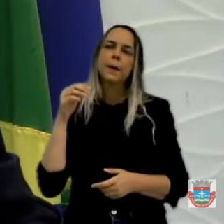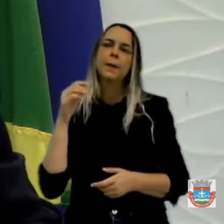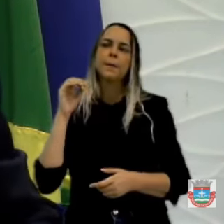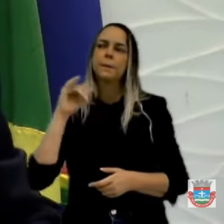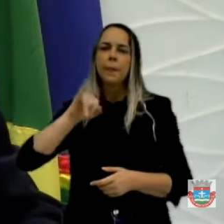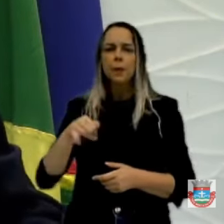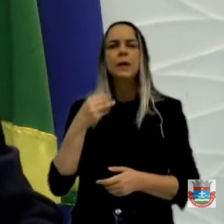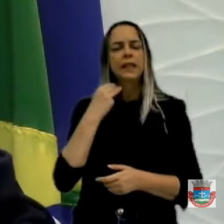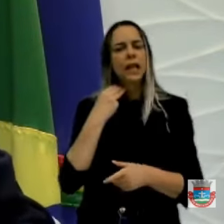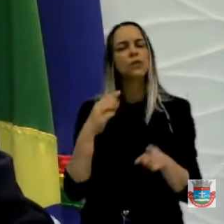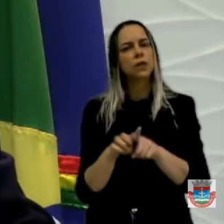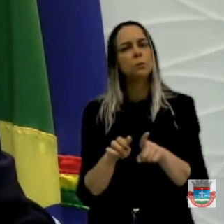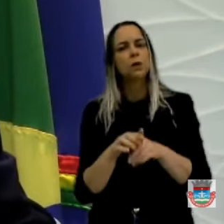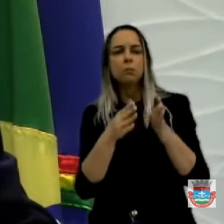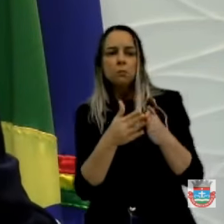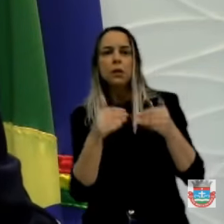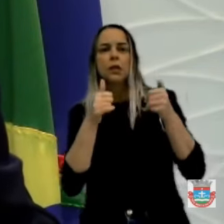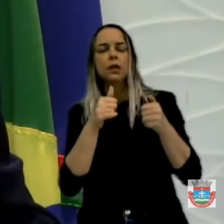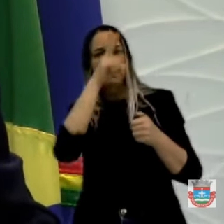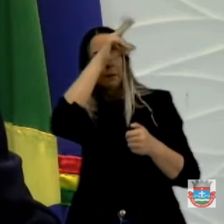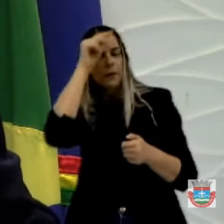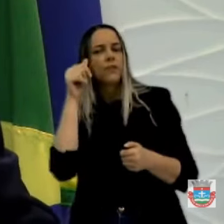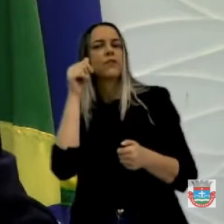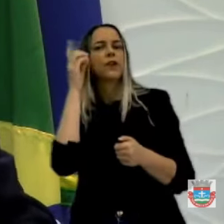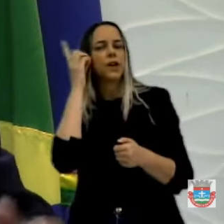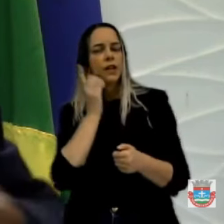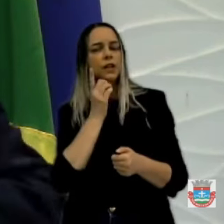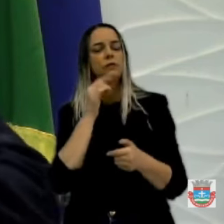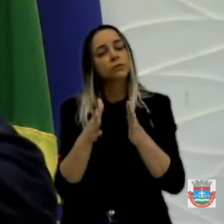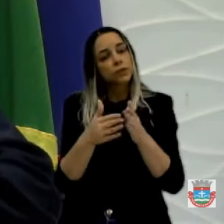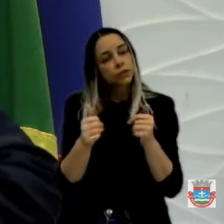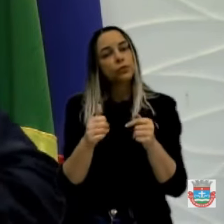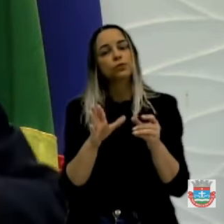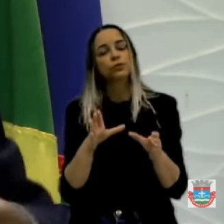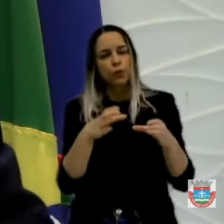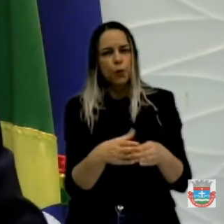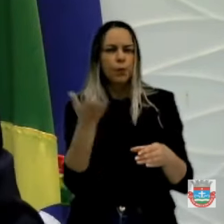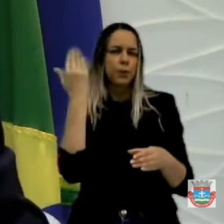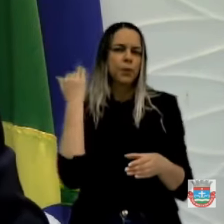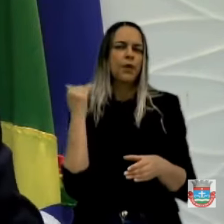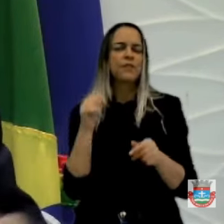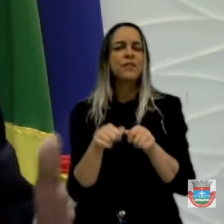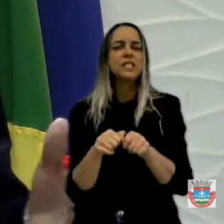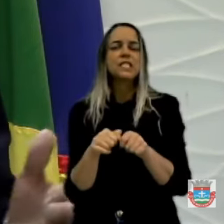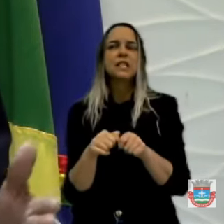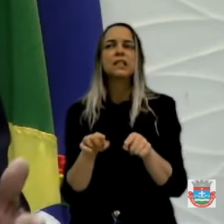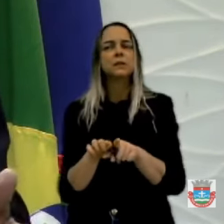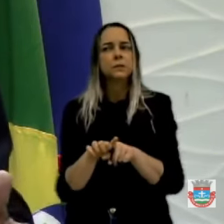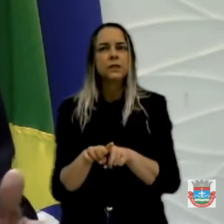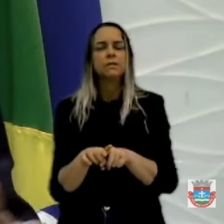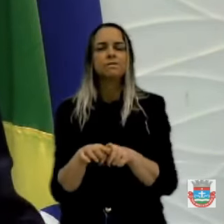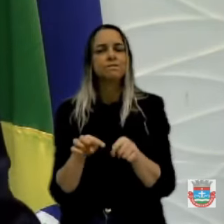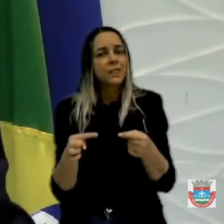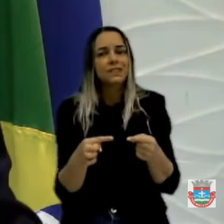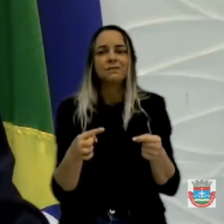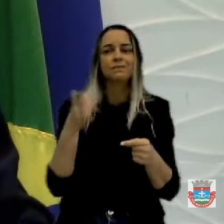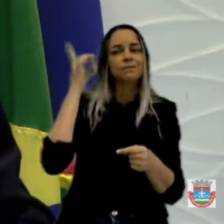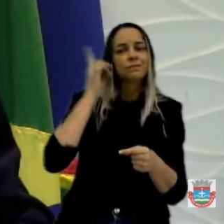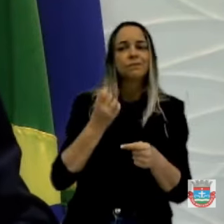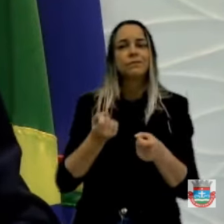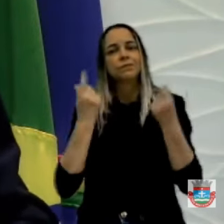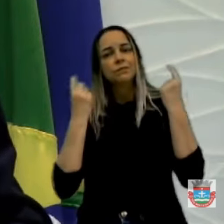requerimento, pediu autorização à prefeita, para seu grupo político da época fazer, e mesmo assim ela não ligou, passou a mão de